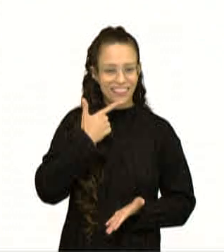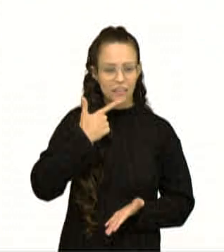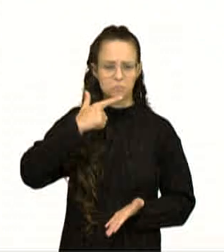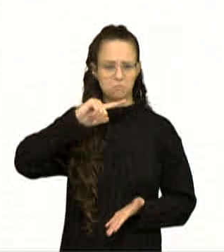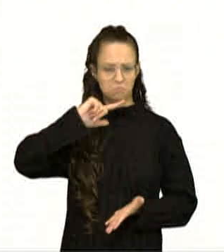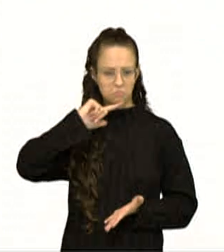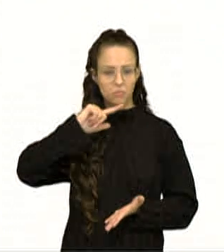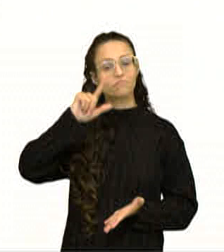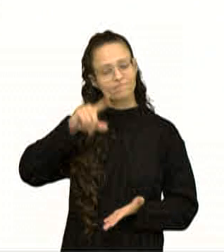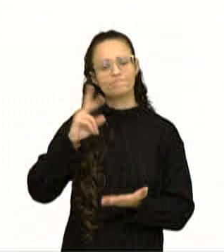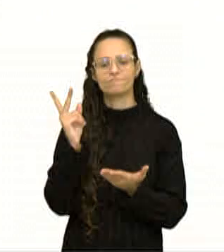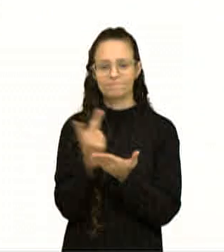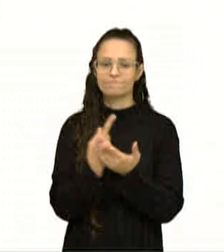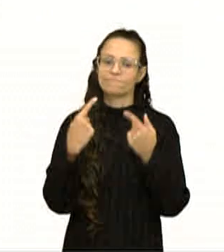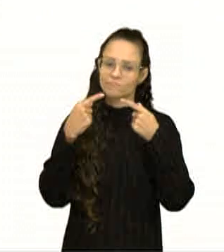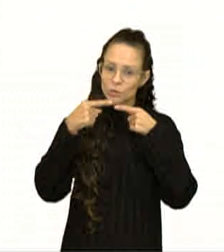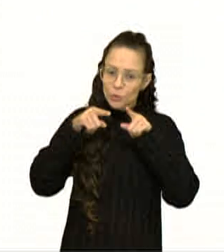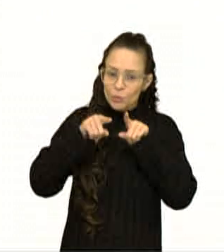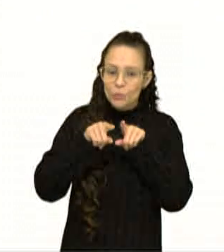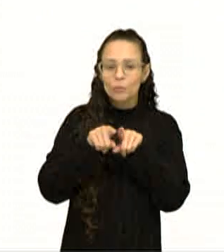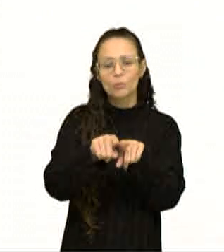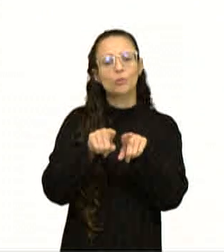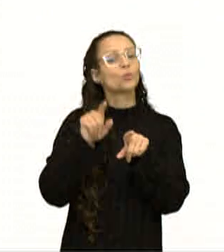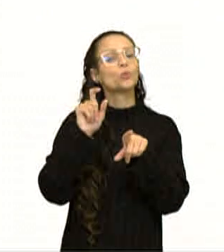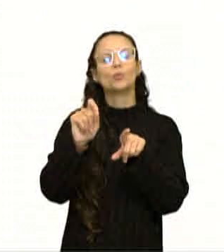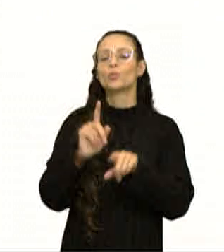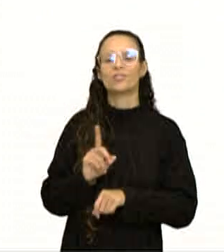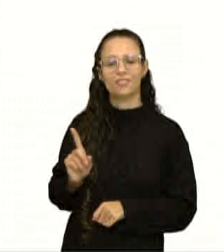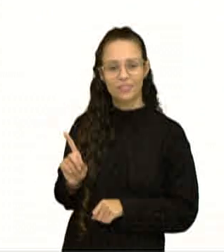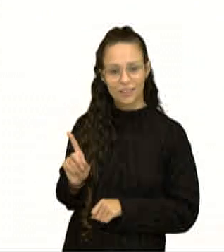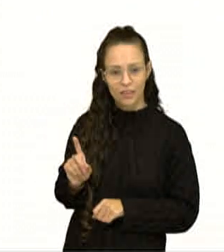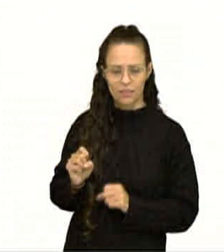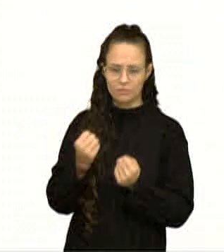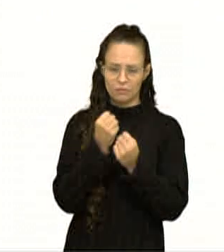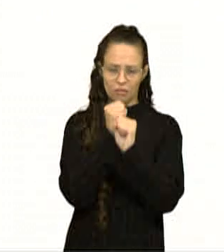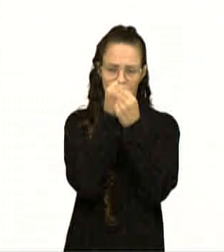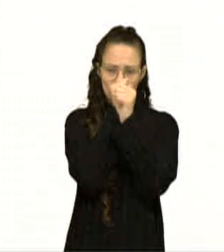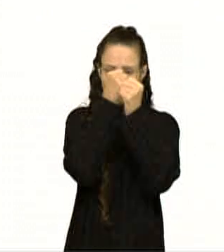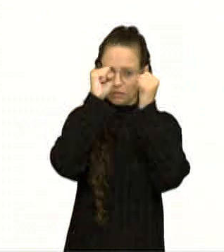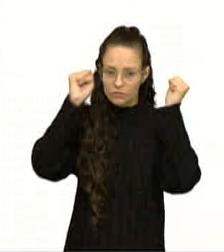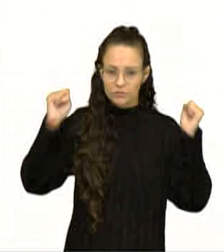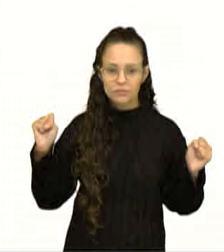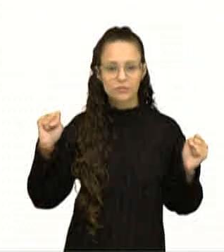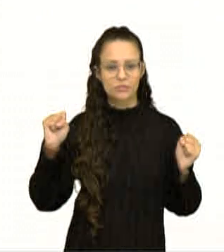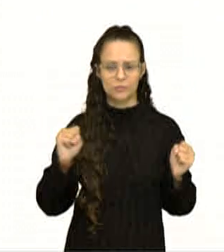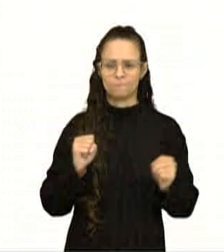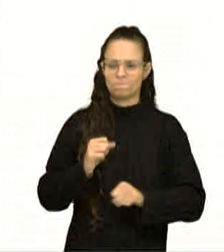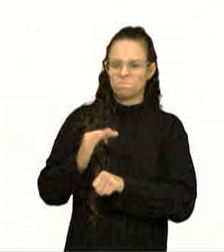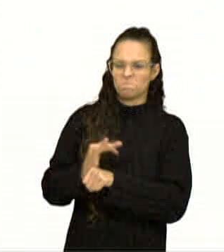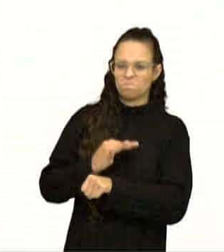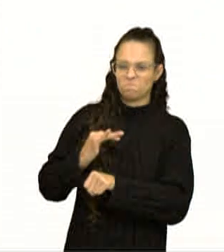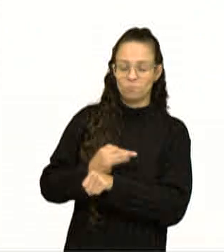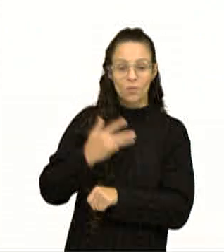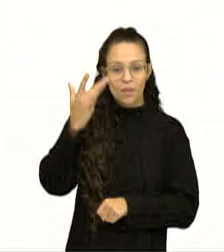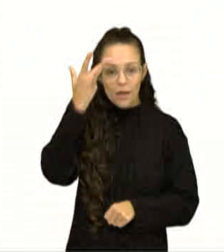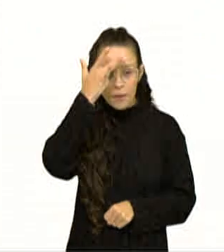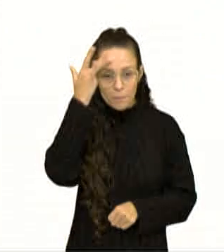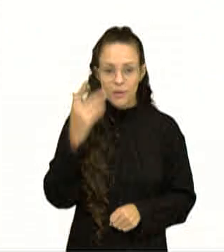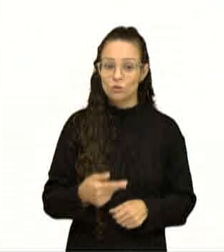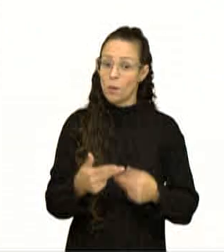vindo acompanhadas dessas manifestações aqui: agressividade, intolerância, então aquela pessoa